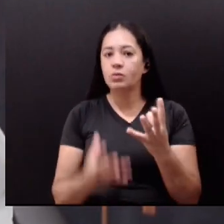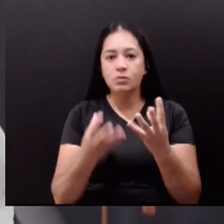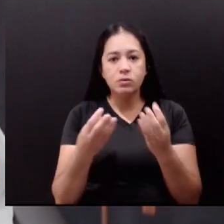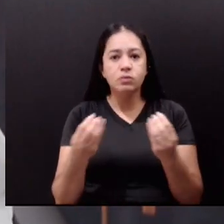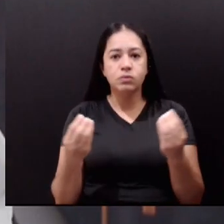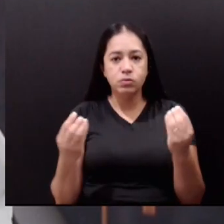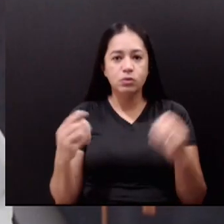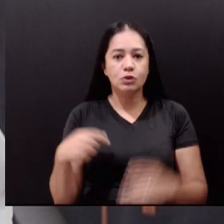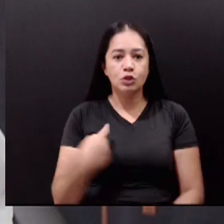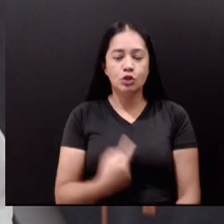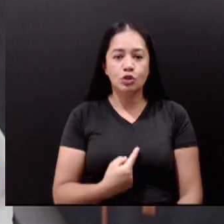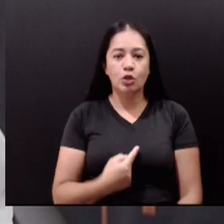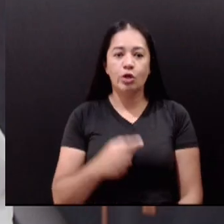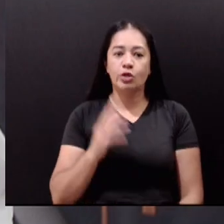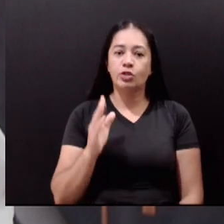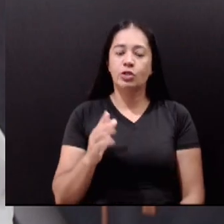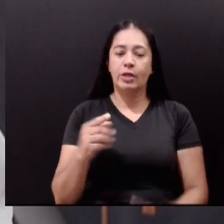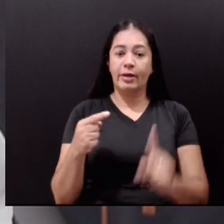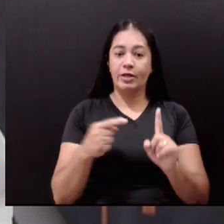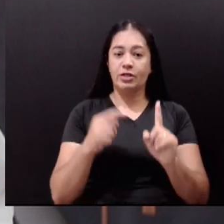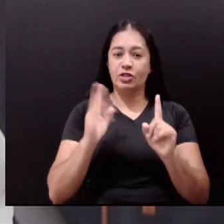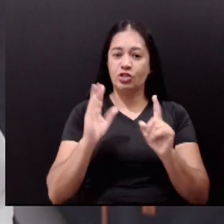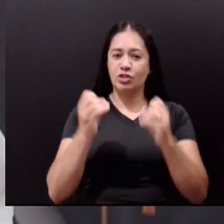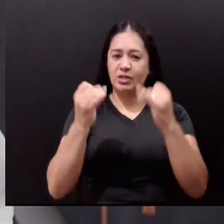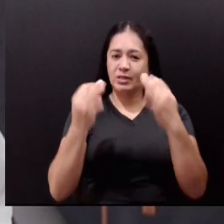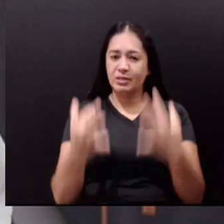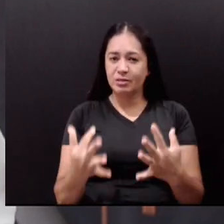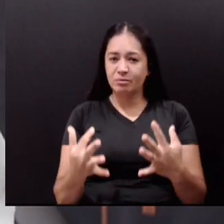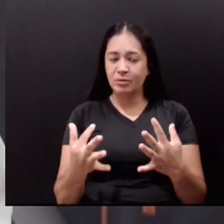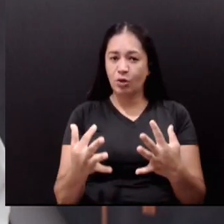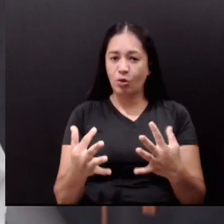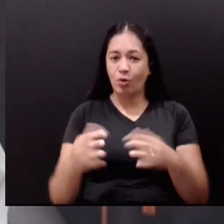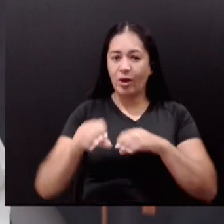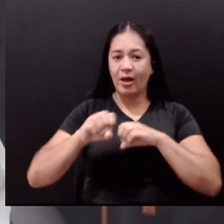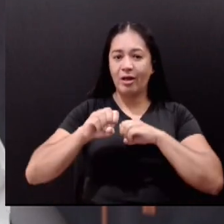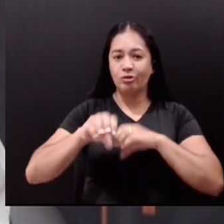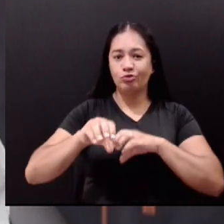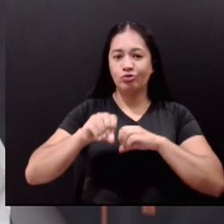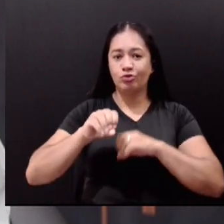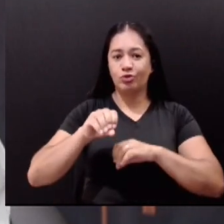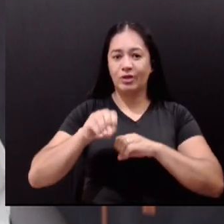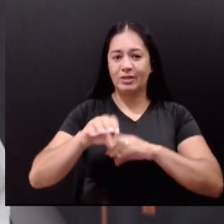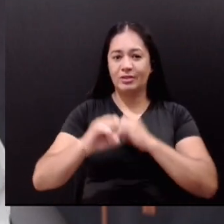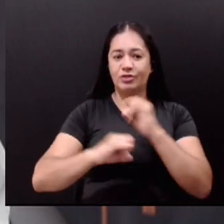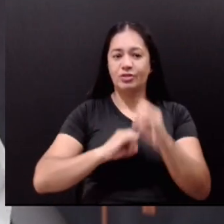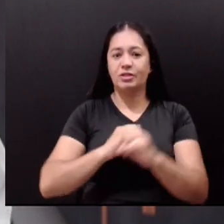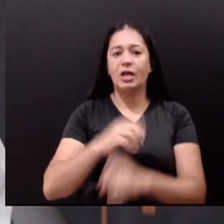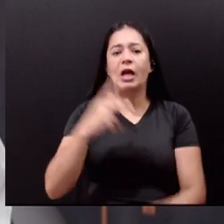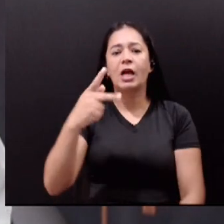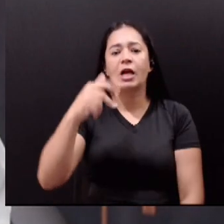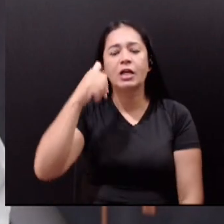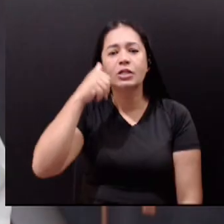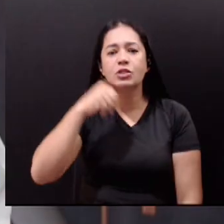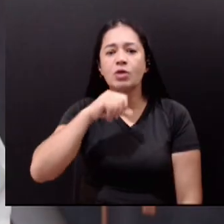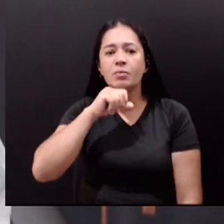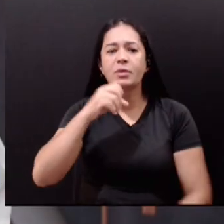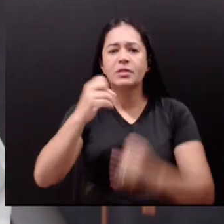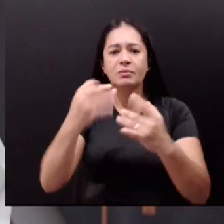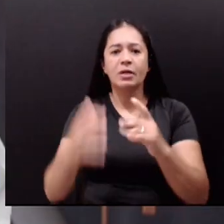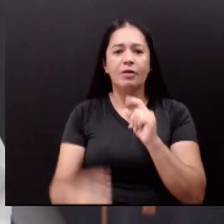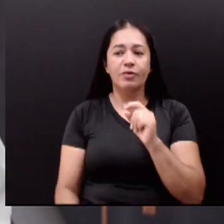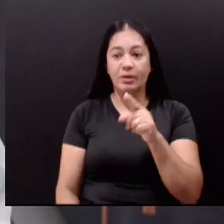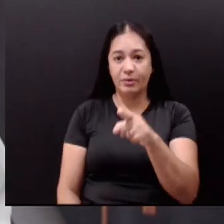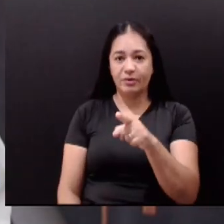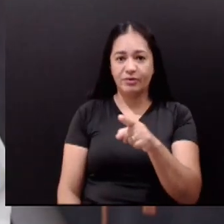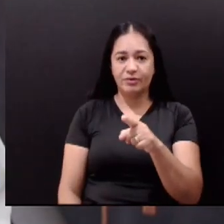doutor Rodrigo falou também, da educação digital, o que que sua mãe falava para você quando você ia sair para uma festinha ou com as